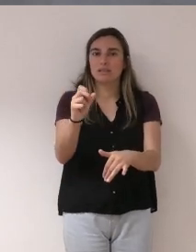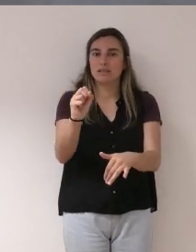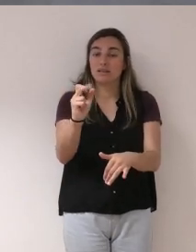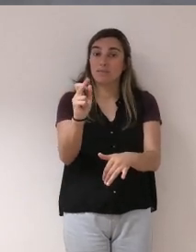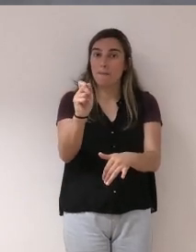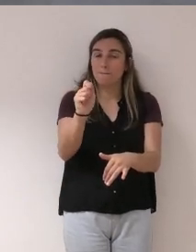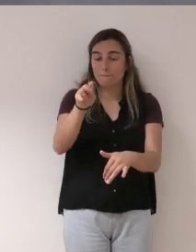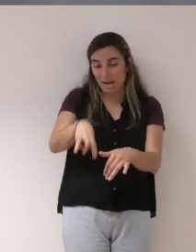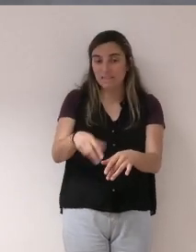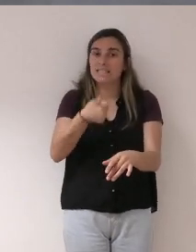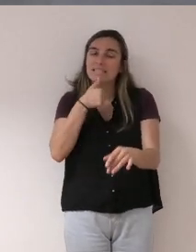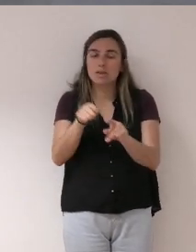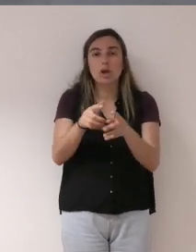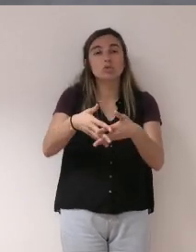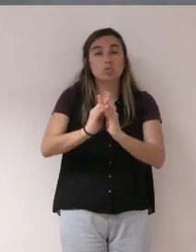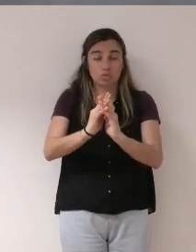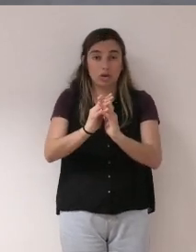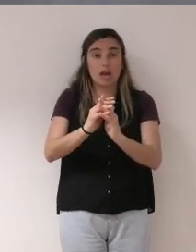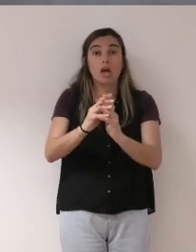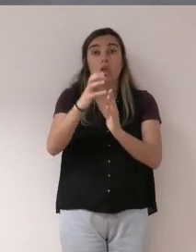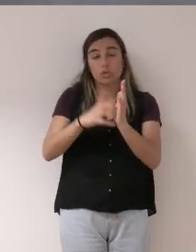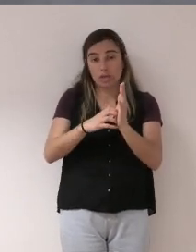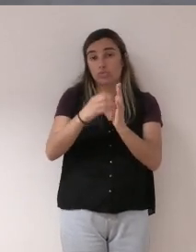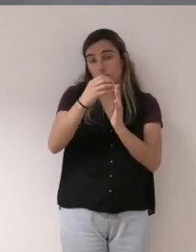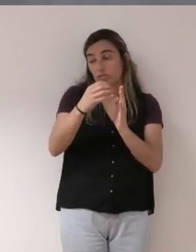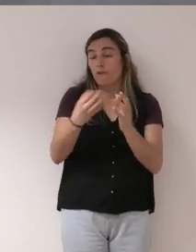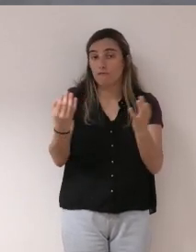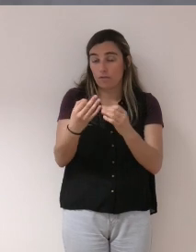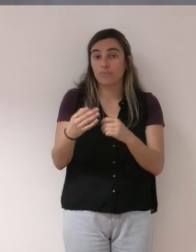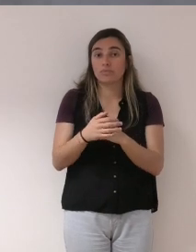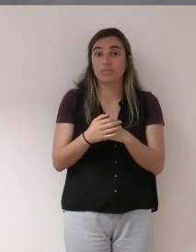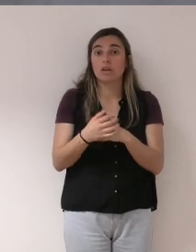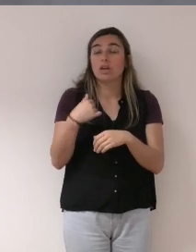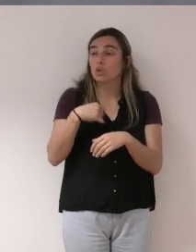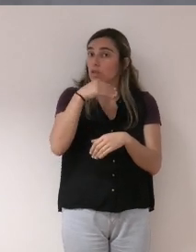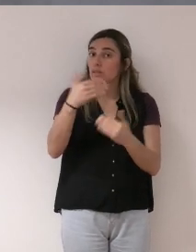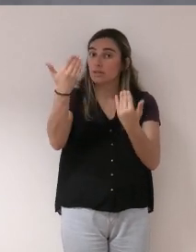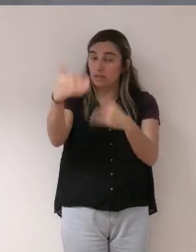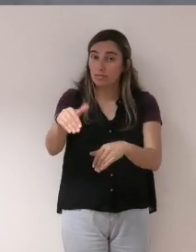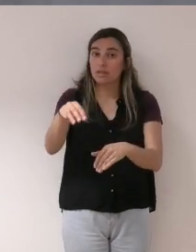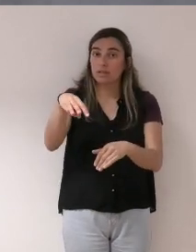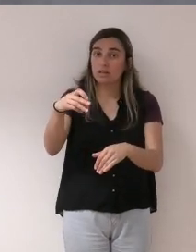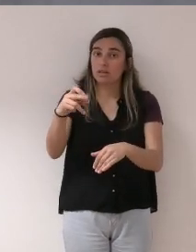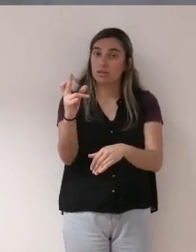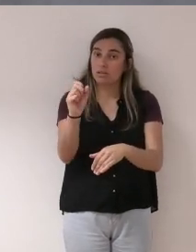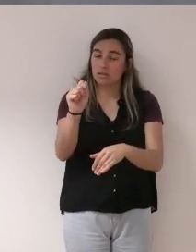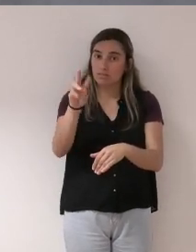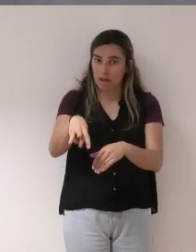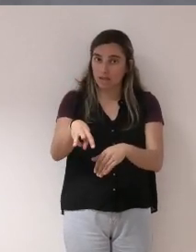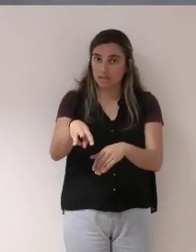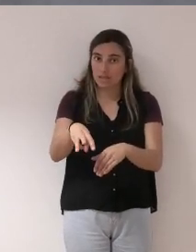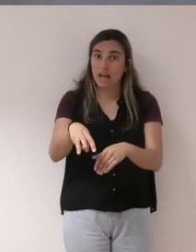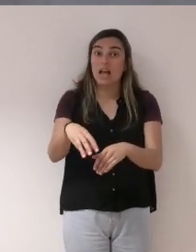que definem a estrutura narrativa dos textos. Sim. Eu quando utilizei o conceito de margem, eu sei. Eu sei. No que está